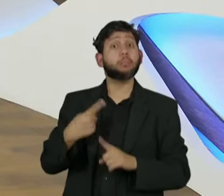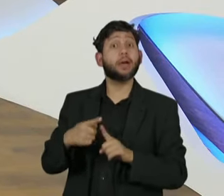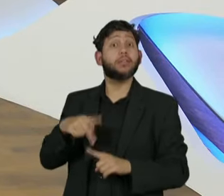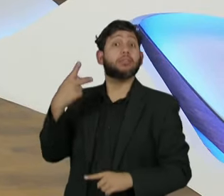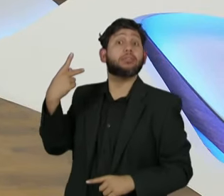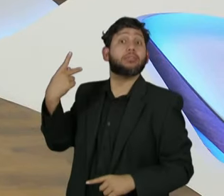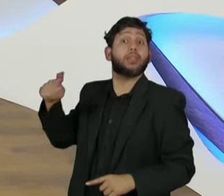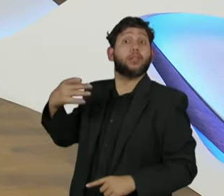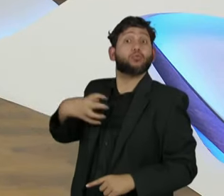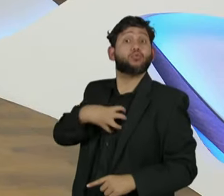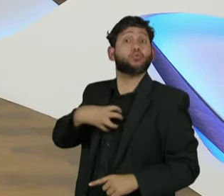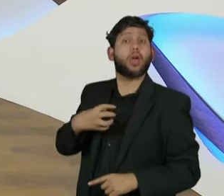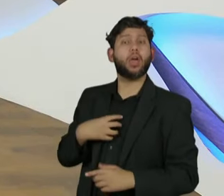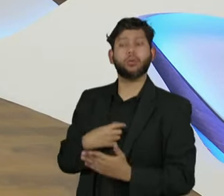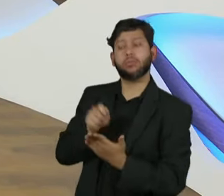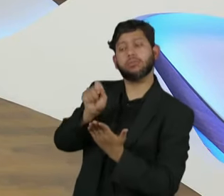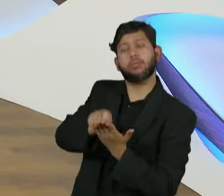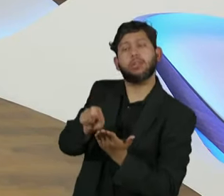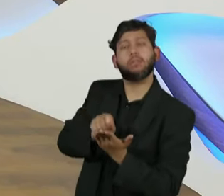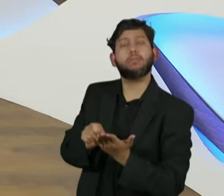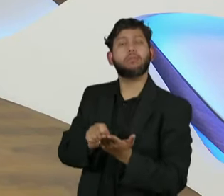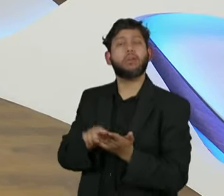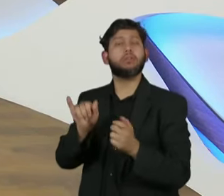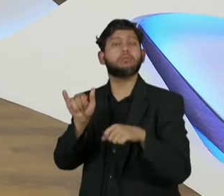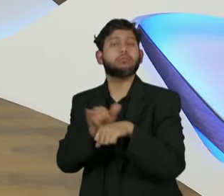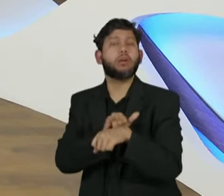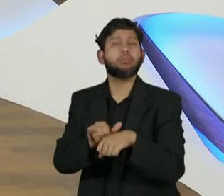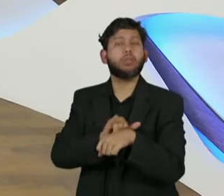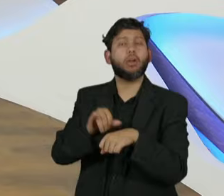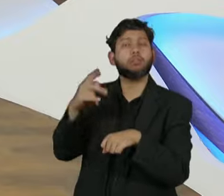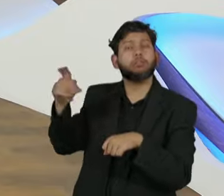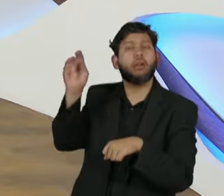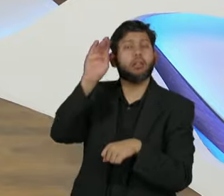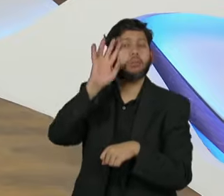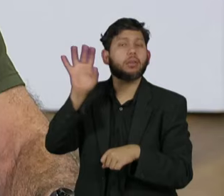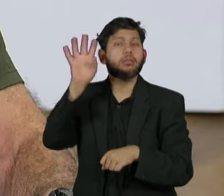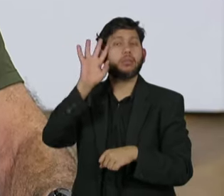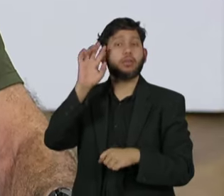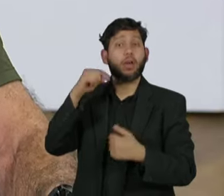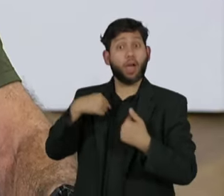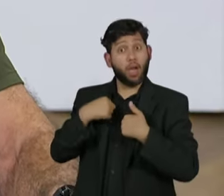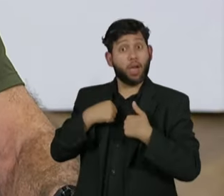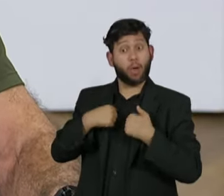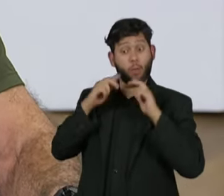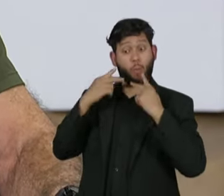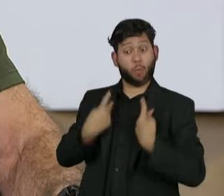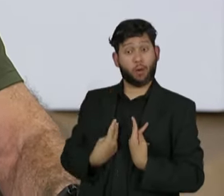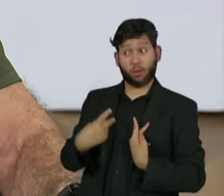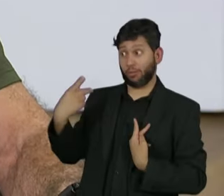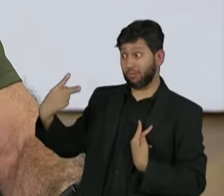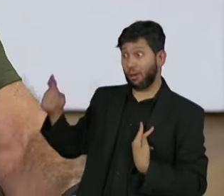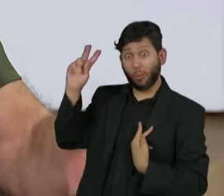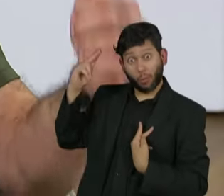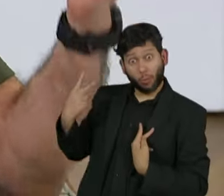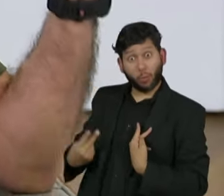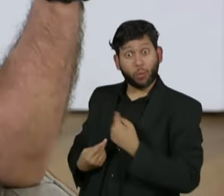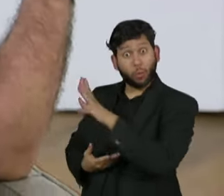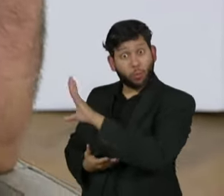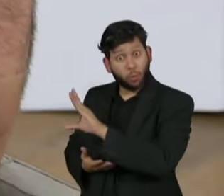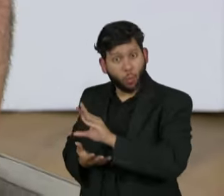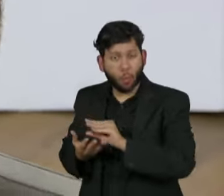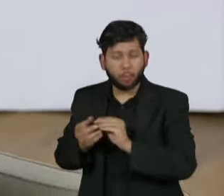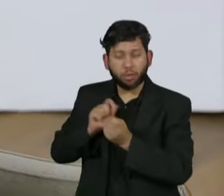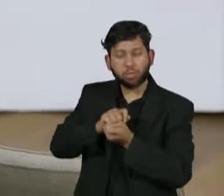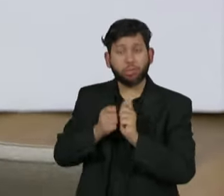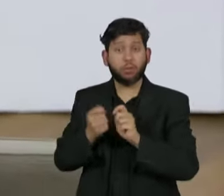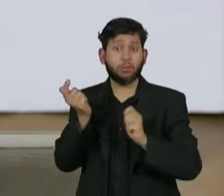usando sei lá os mesmos mecanismos o mesmo Imaginário o mesmo contexto eu acho que não é fácil regular isso isso devia estar